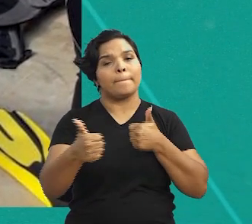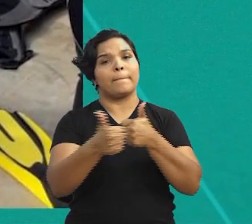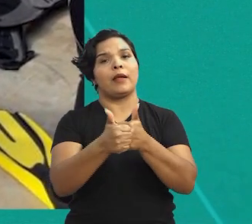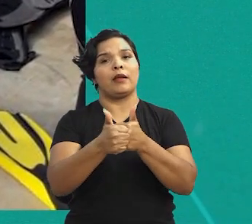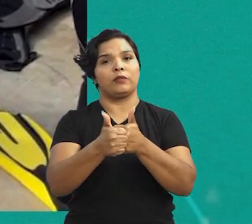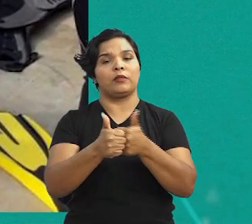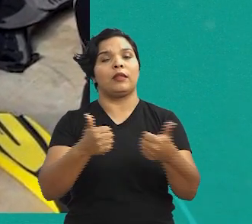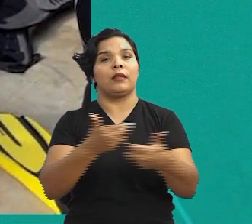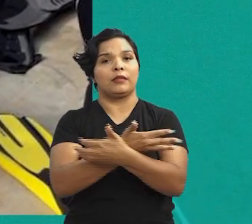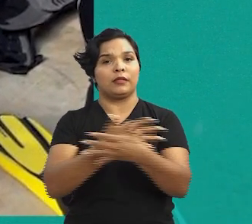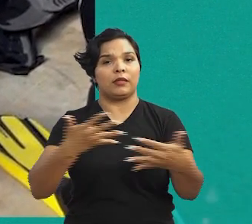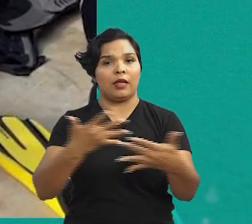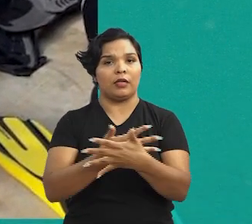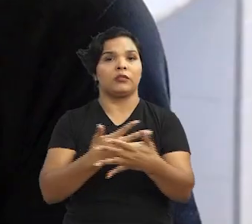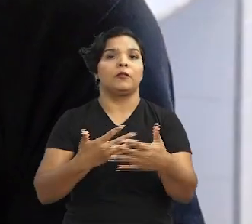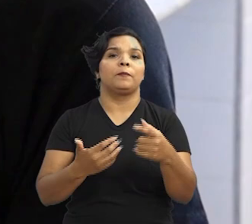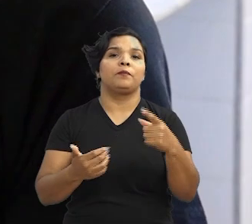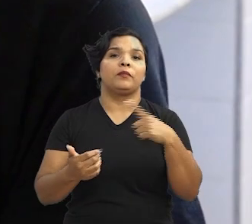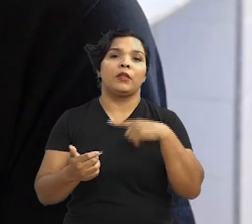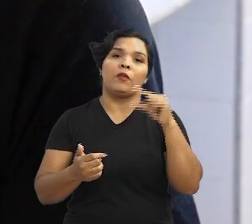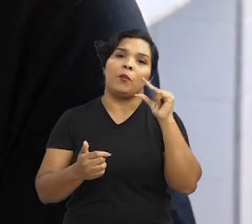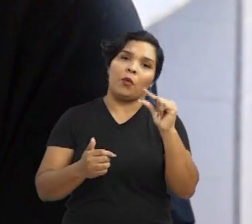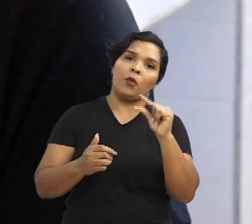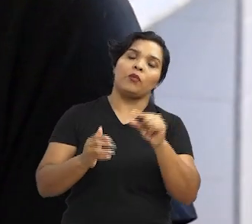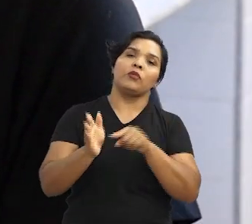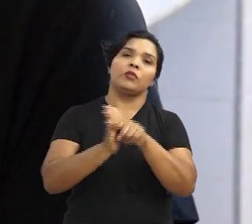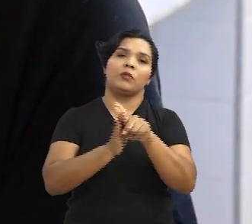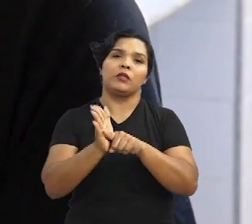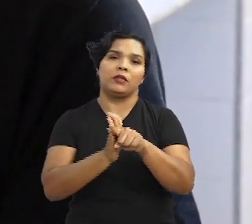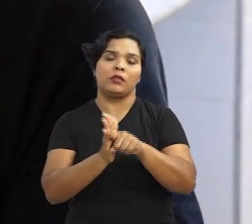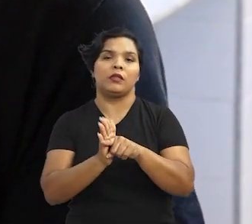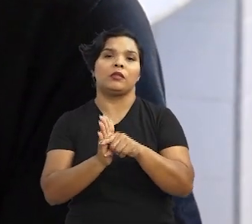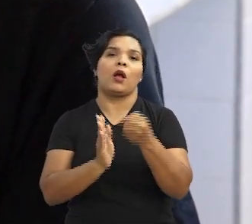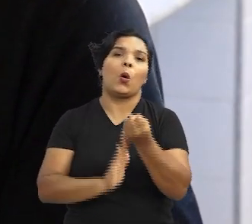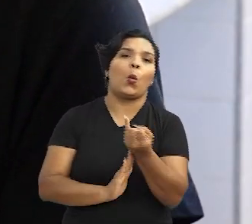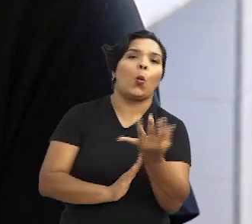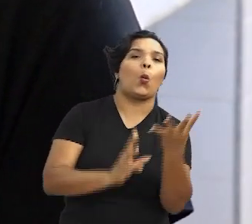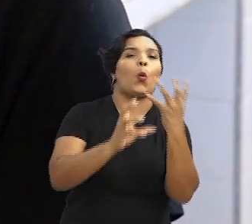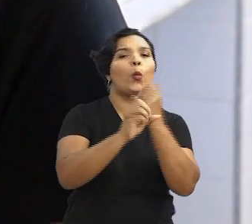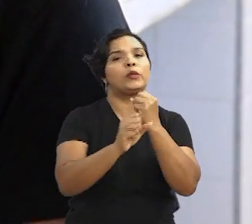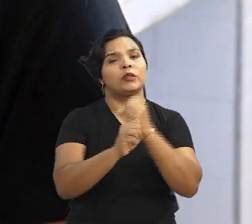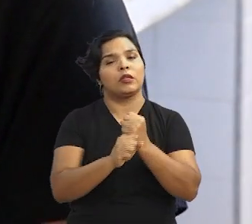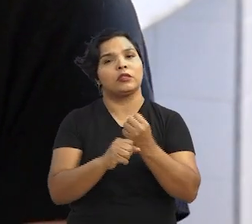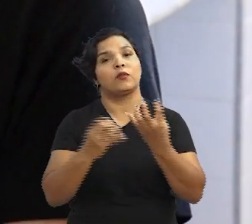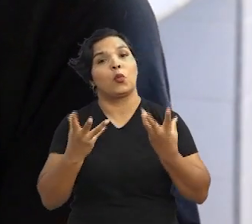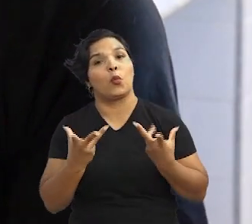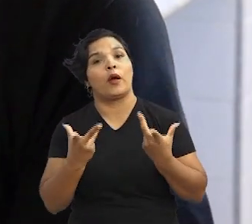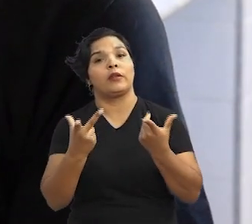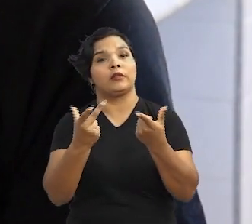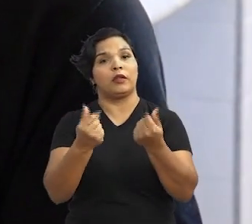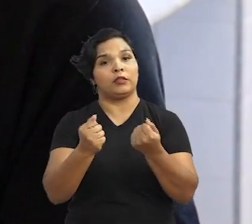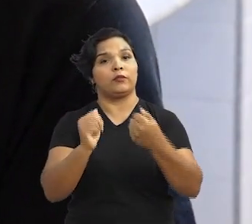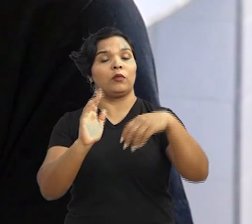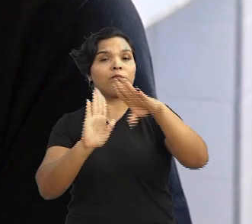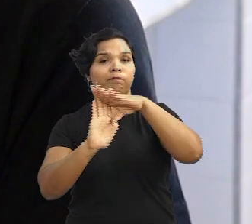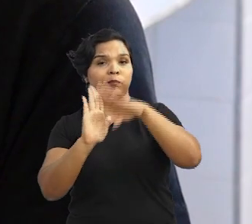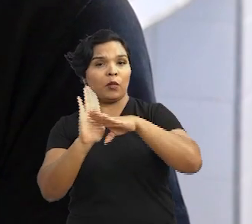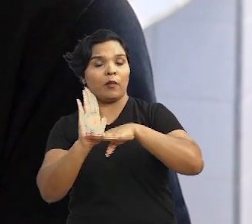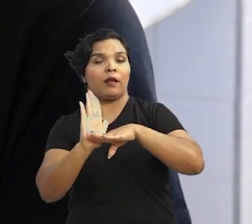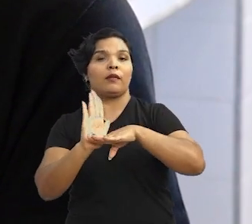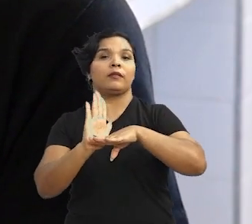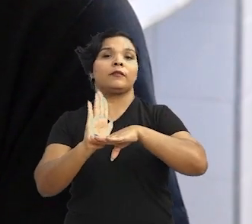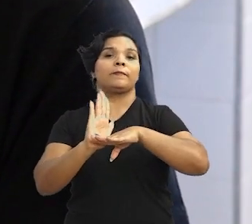principalmente próximo de Fortaleza, né? Então teve um pouco de pesquisa qualitativa, quantitativa, teve estatísticas com base